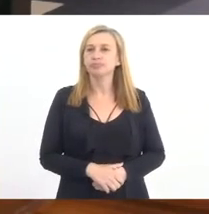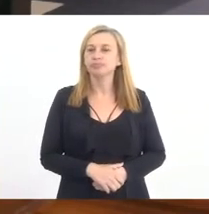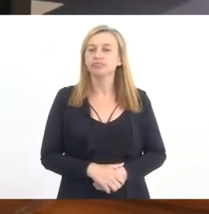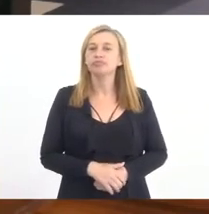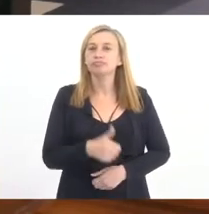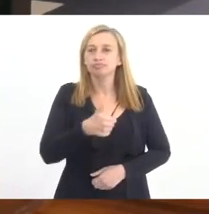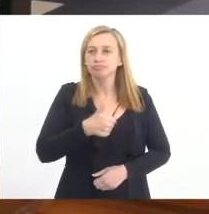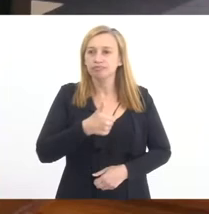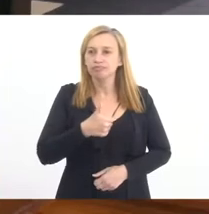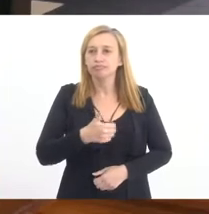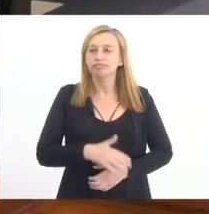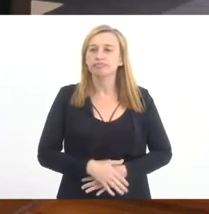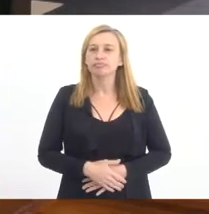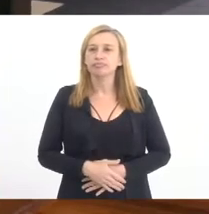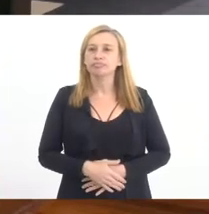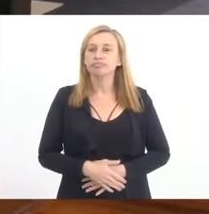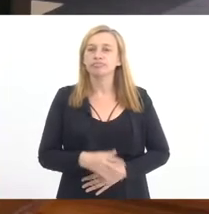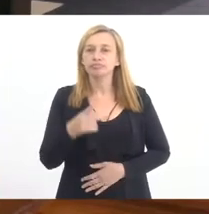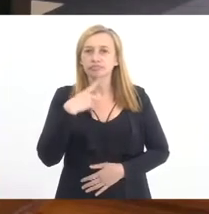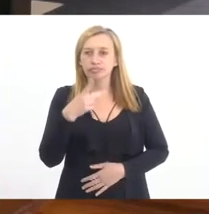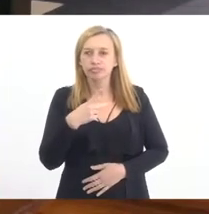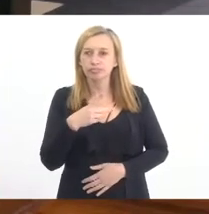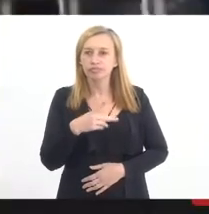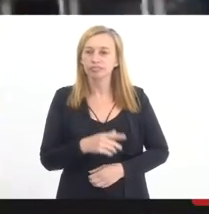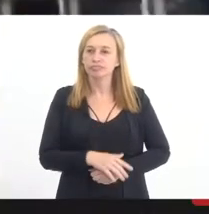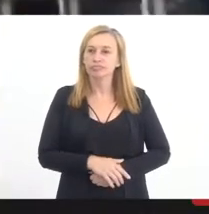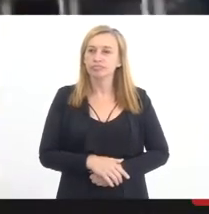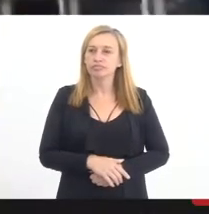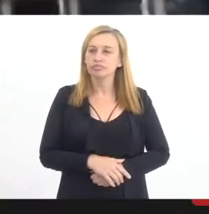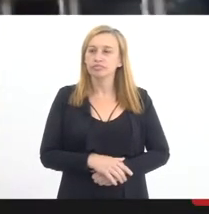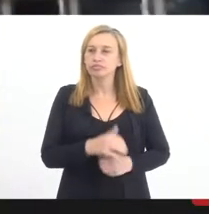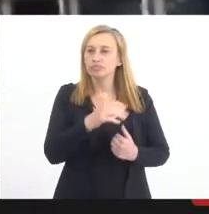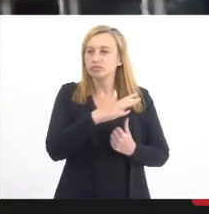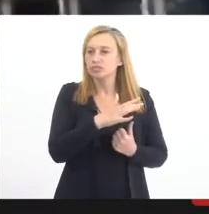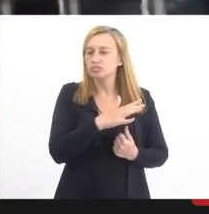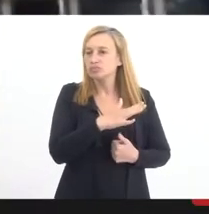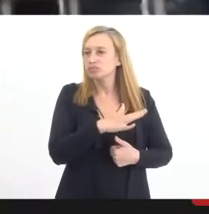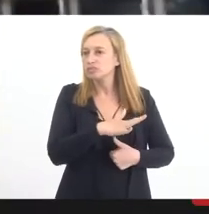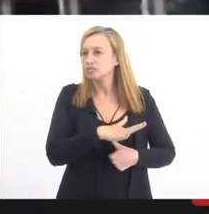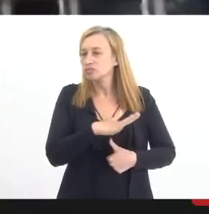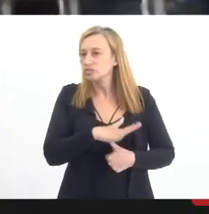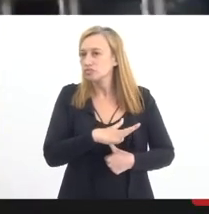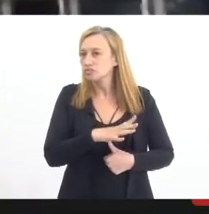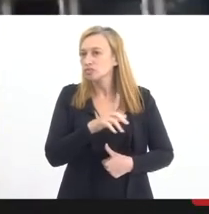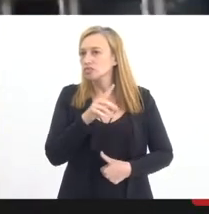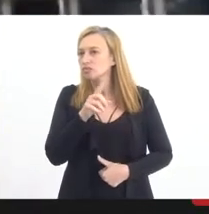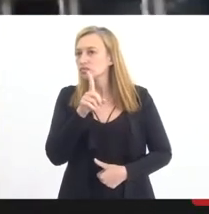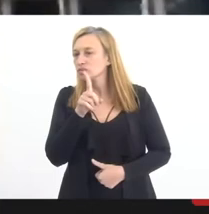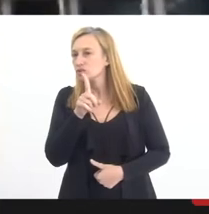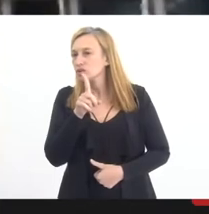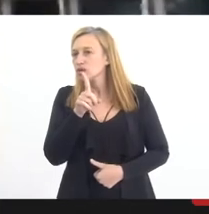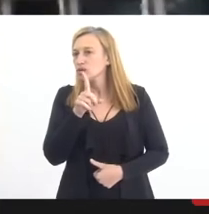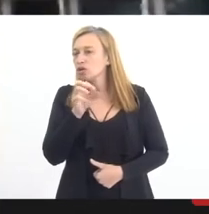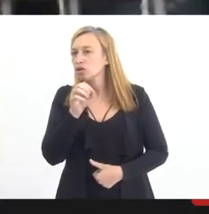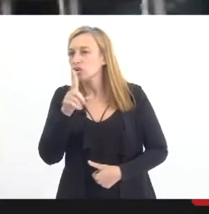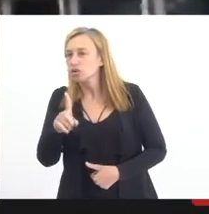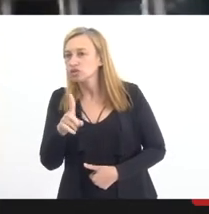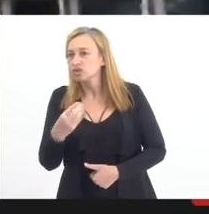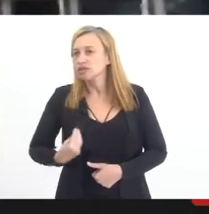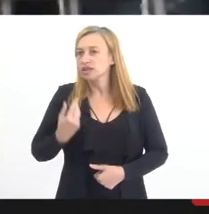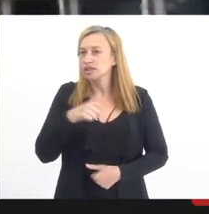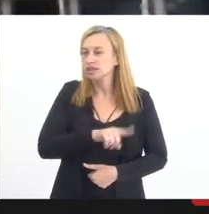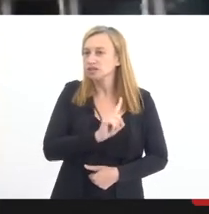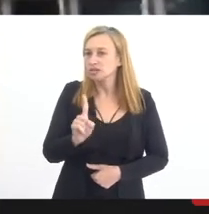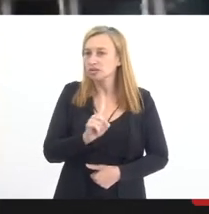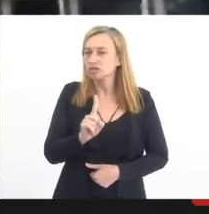Em primeiro lugar, eu gostaria de confirmar que o reitor Lodi não está presente, porque ele estava presente, no caso